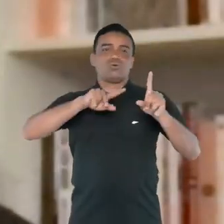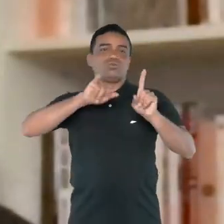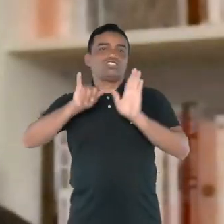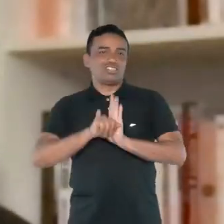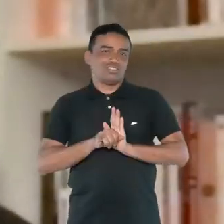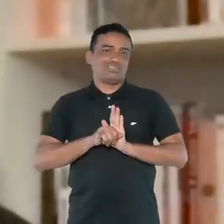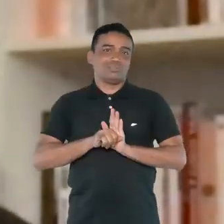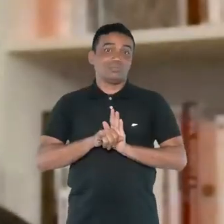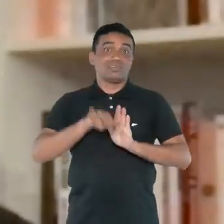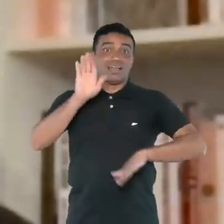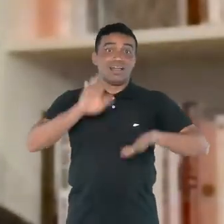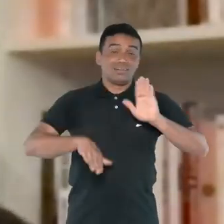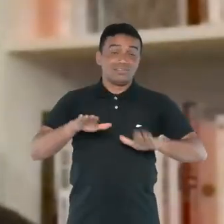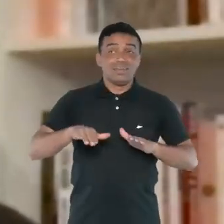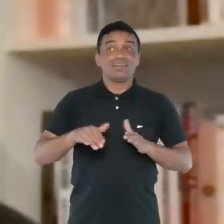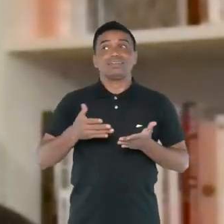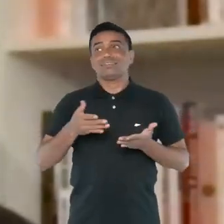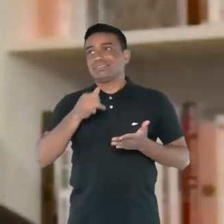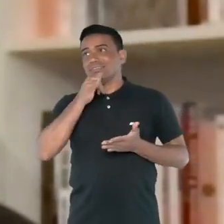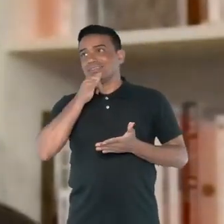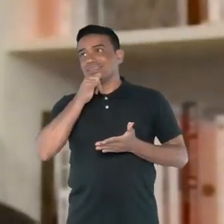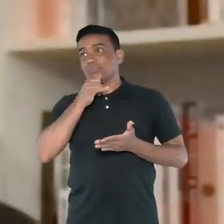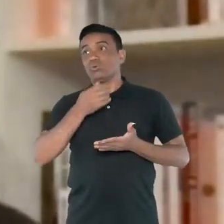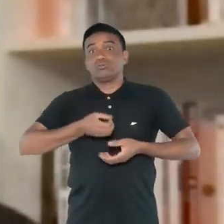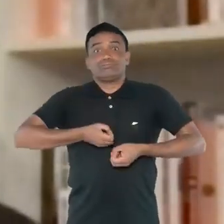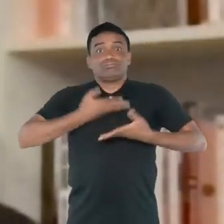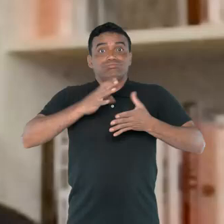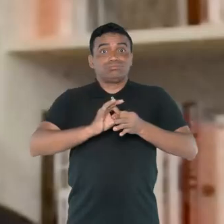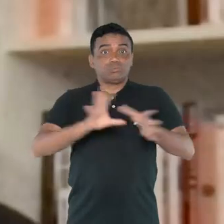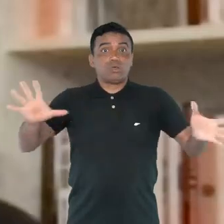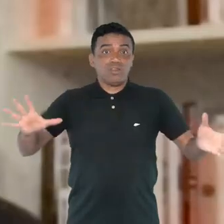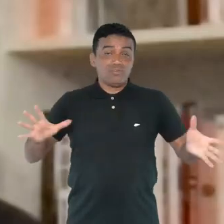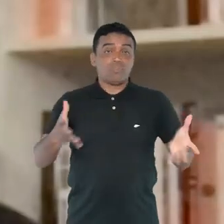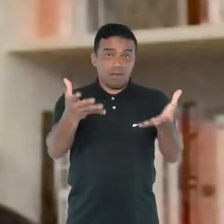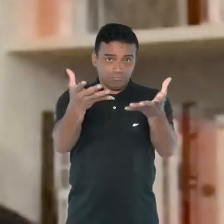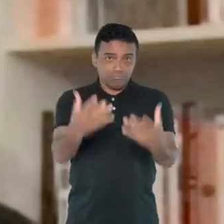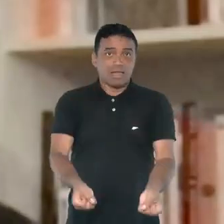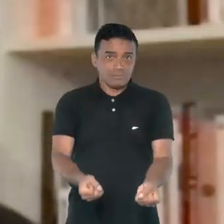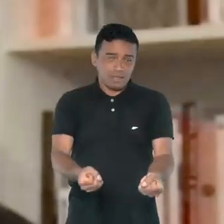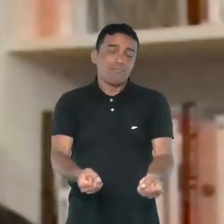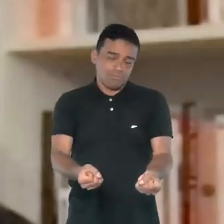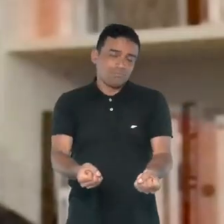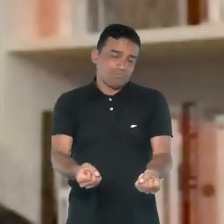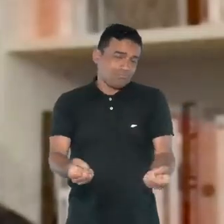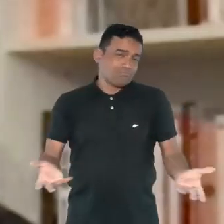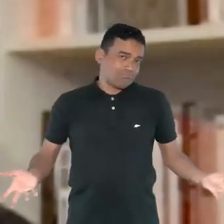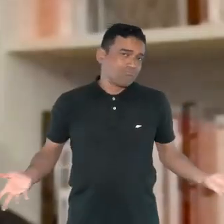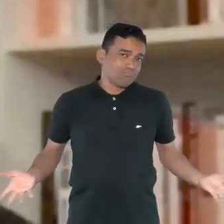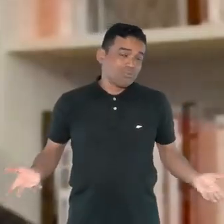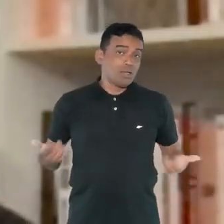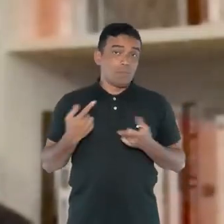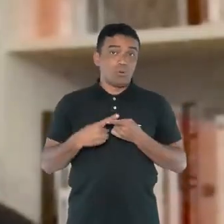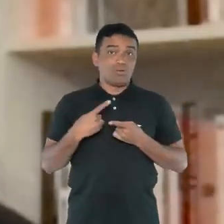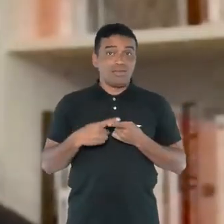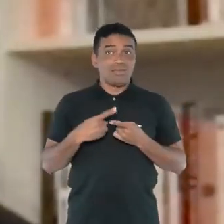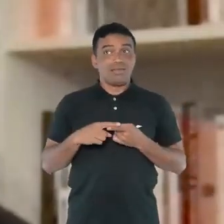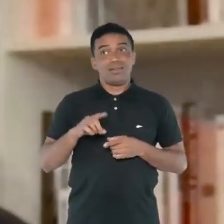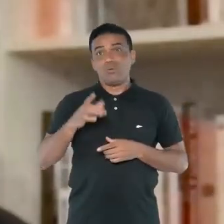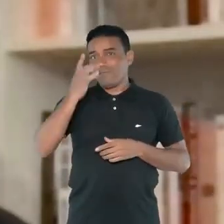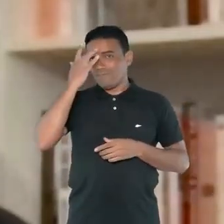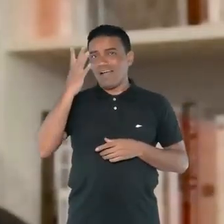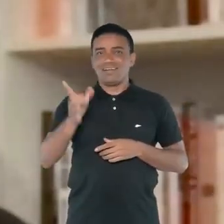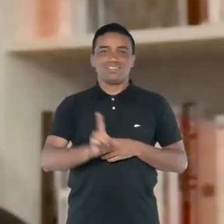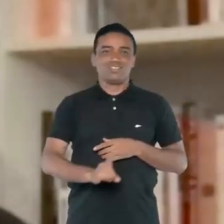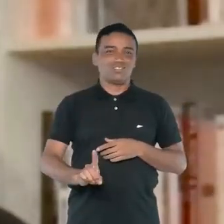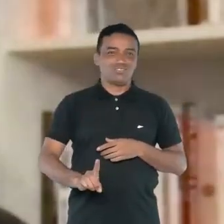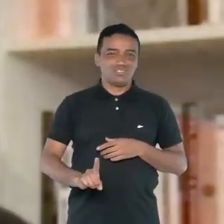muitas vezes estarmos disponíveis para aceitá-las, porque nem sempre é apenas fácil,